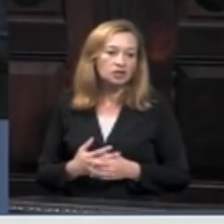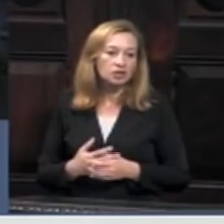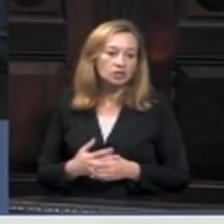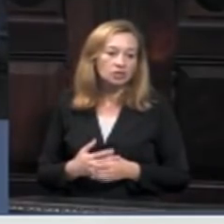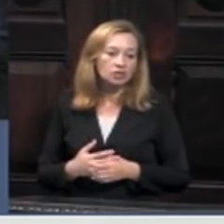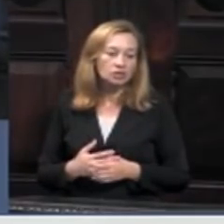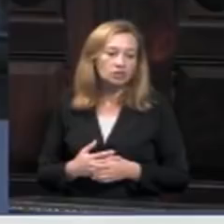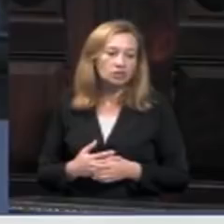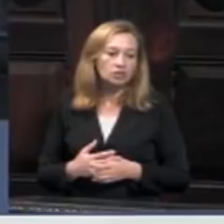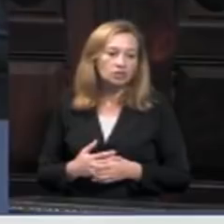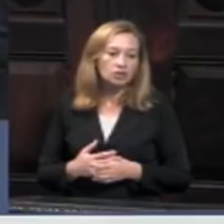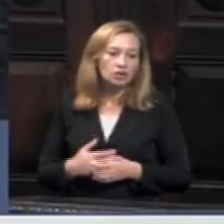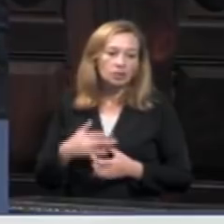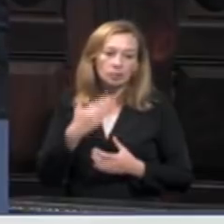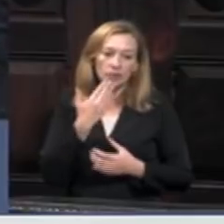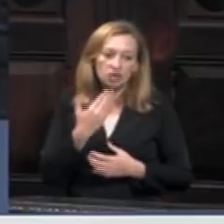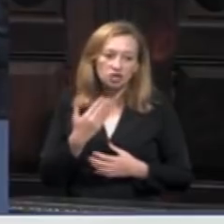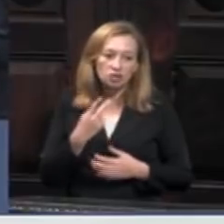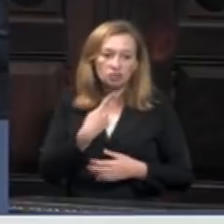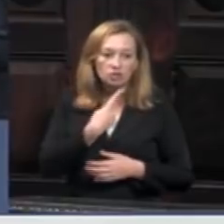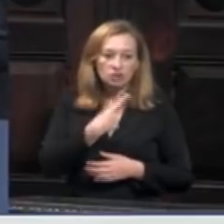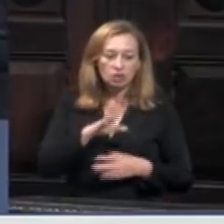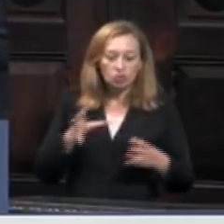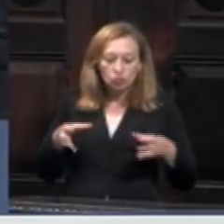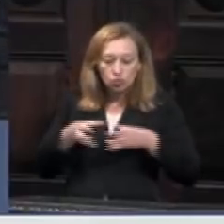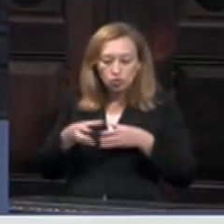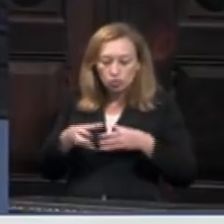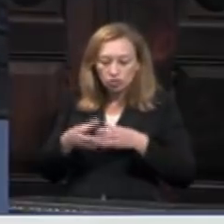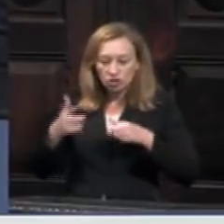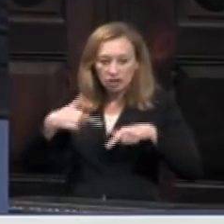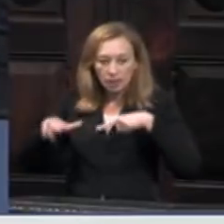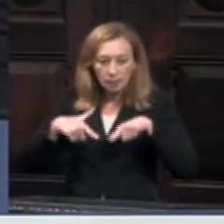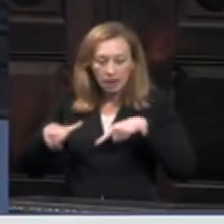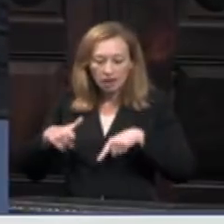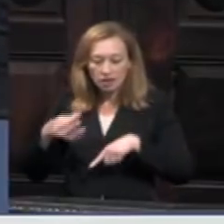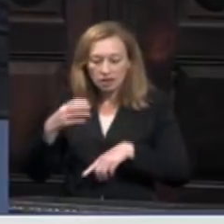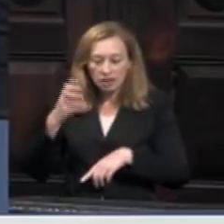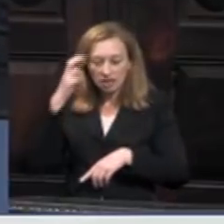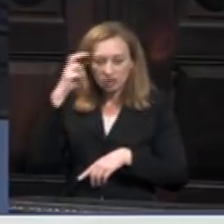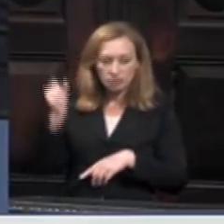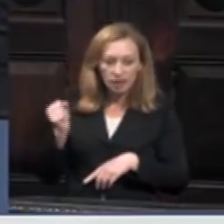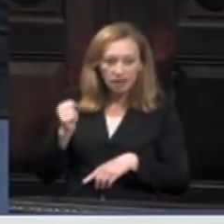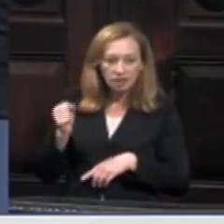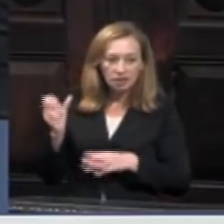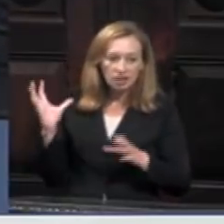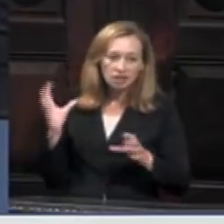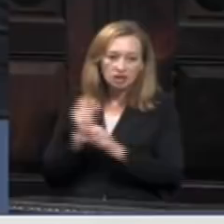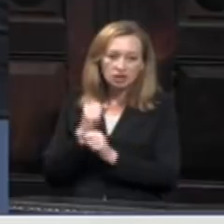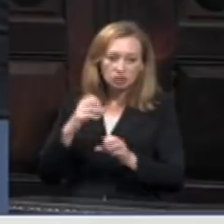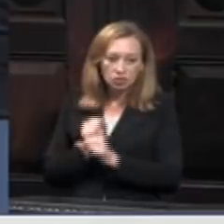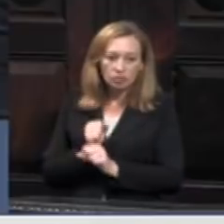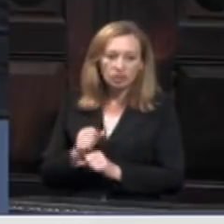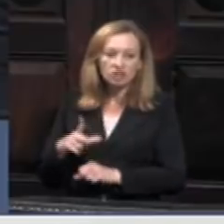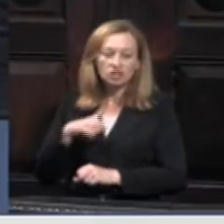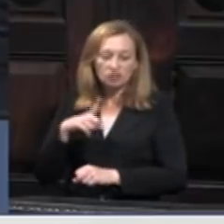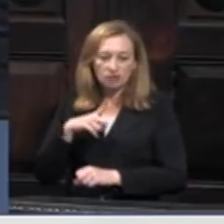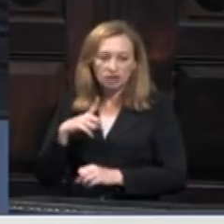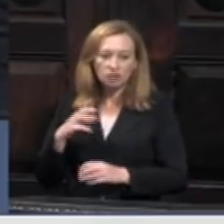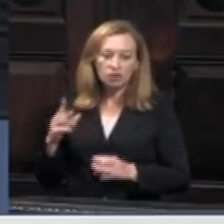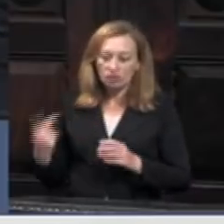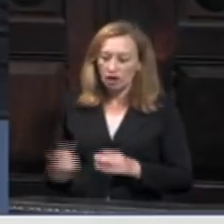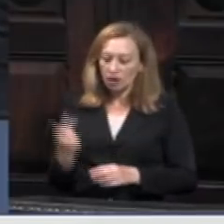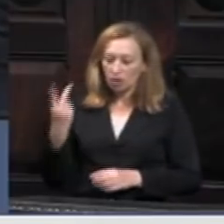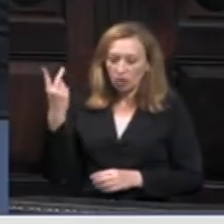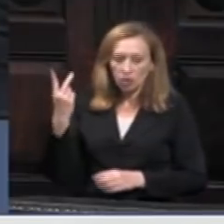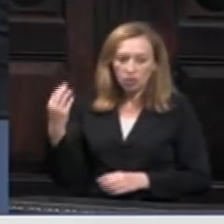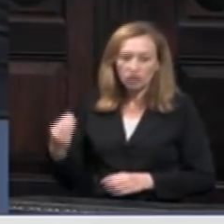inclusive a Beth, que é uma especialista em conta, que trouxesse a valor presente 1 bilhão